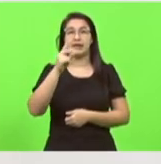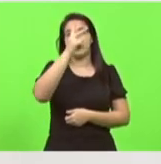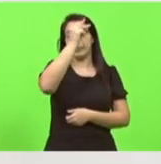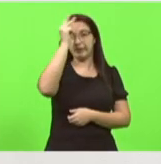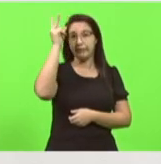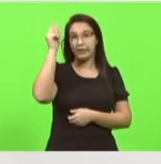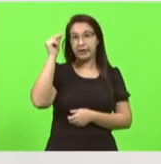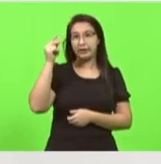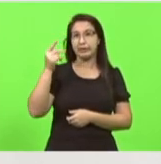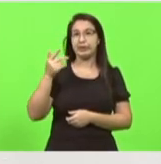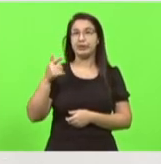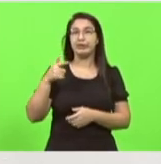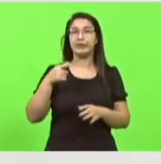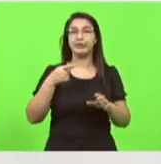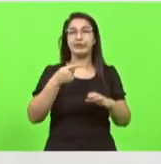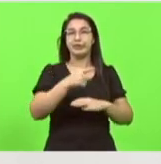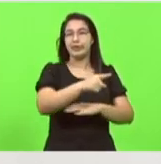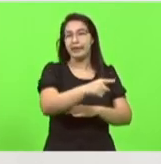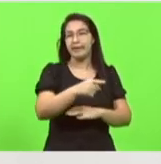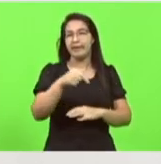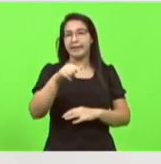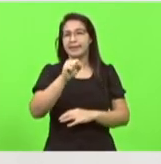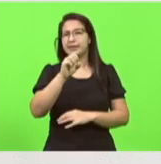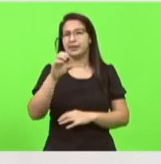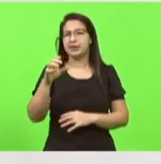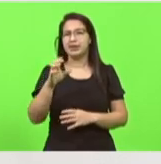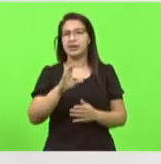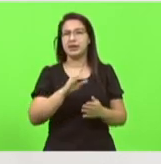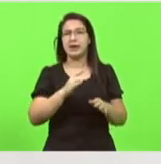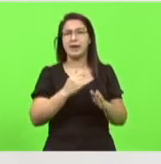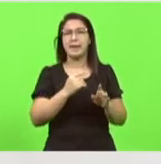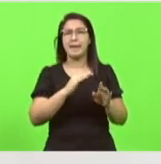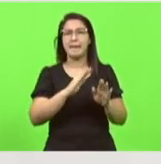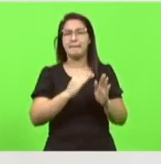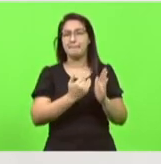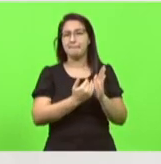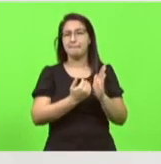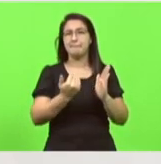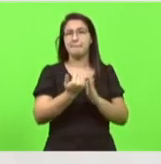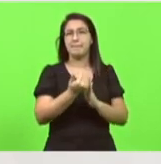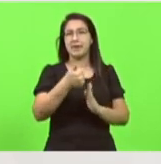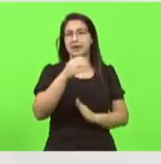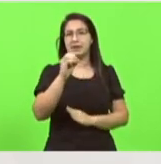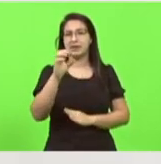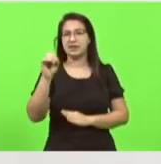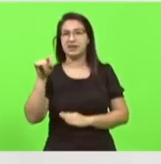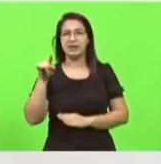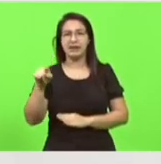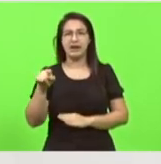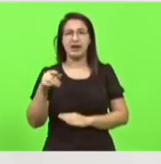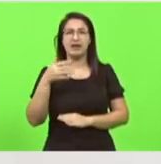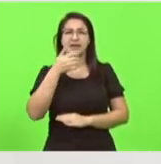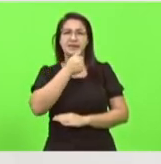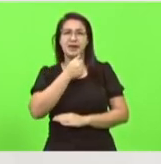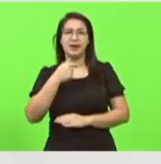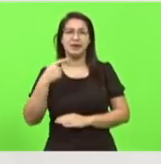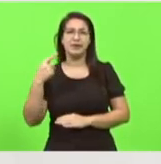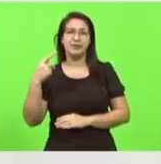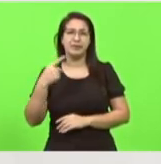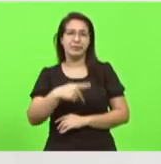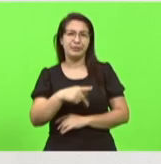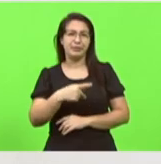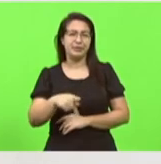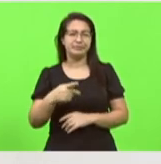lá, coitadinho, se recebesse mais 100 reais. Salvem a professorinha. Arrego, né, negão?